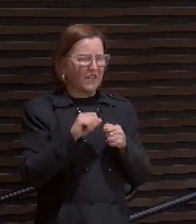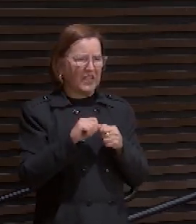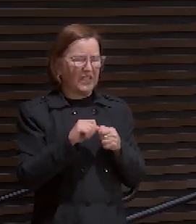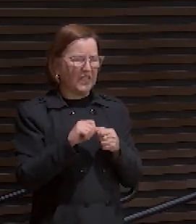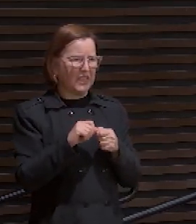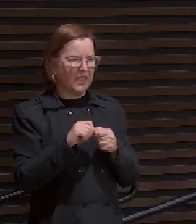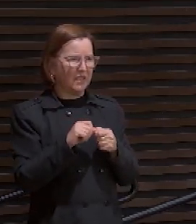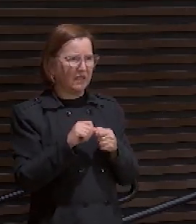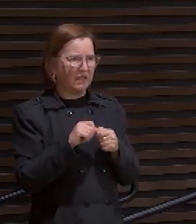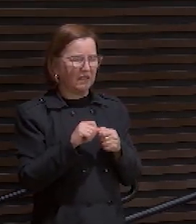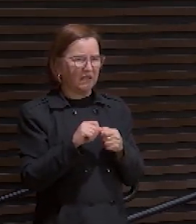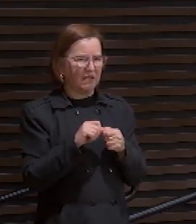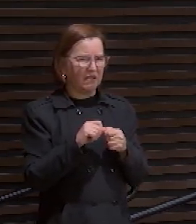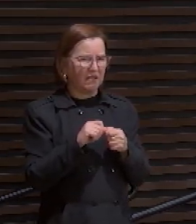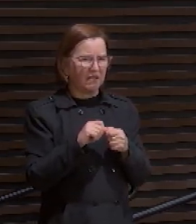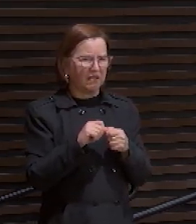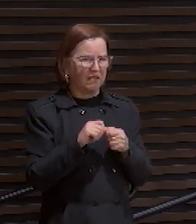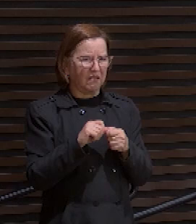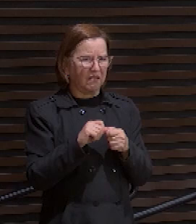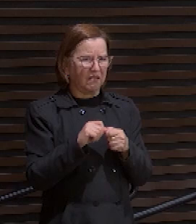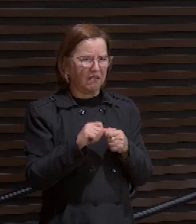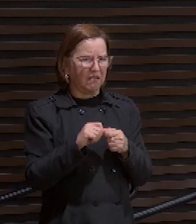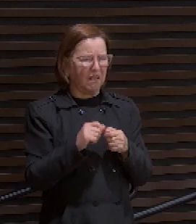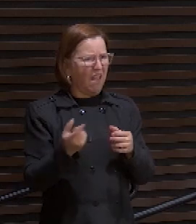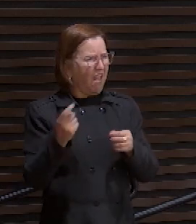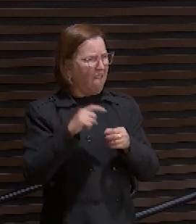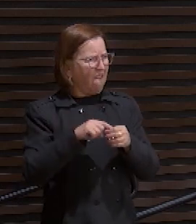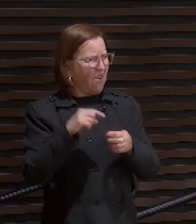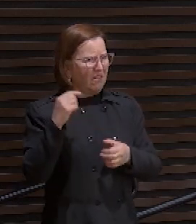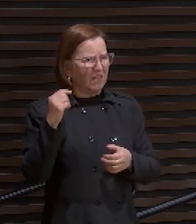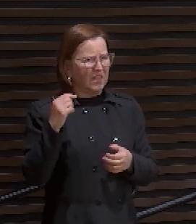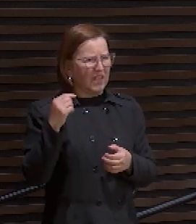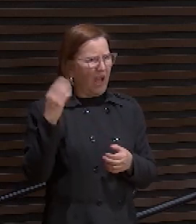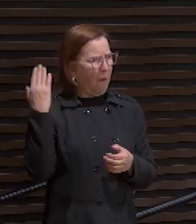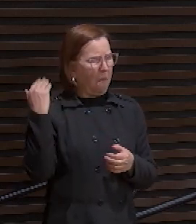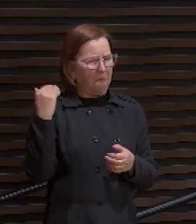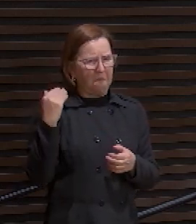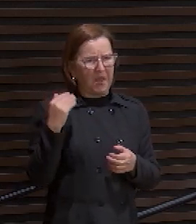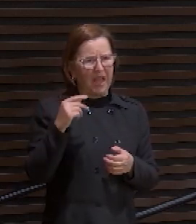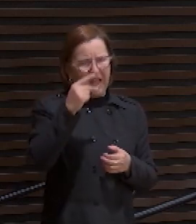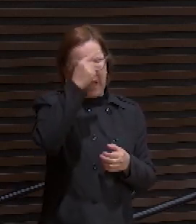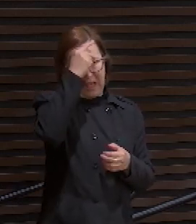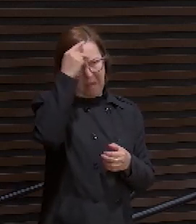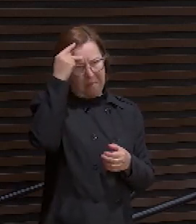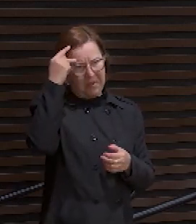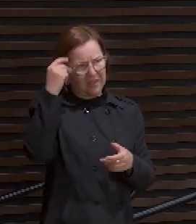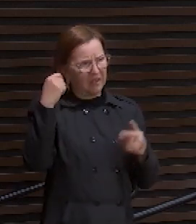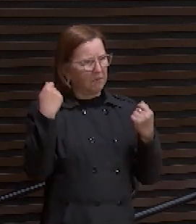retroagir o passado. A pessoa tinha que fazer uma